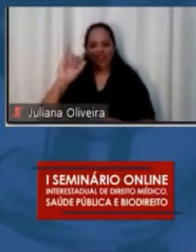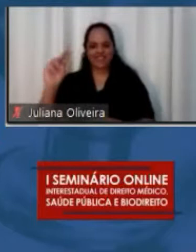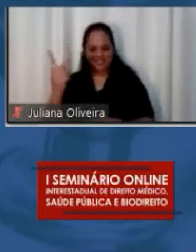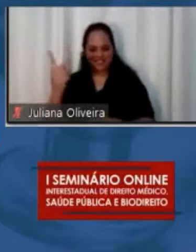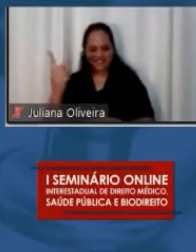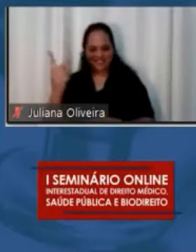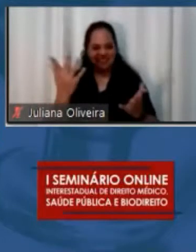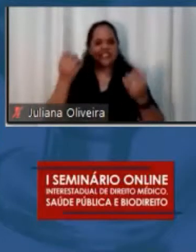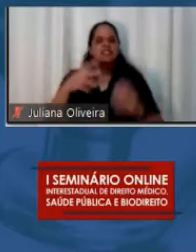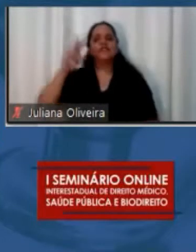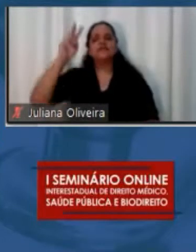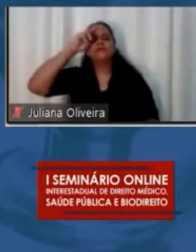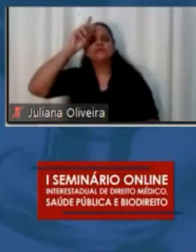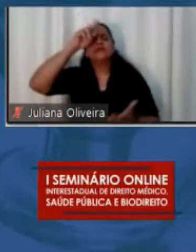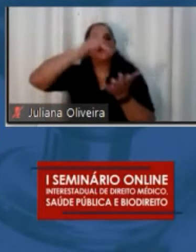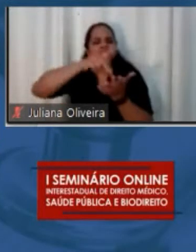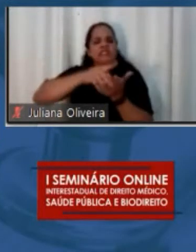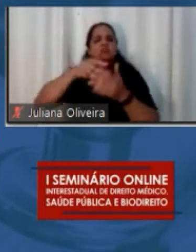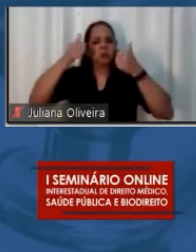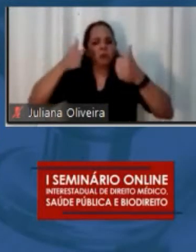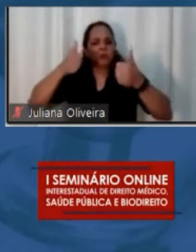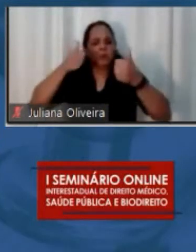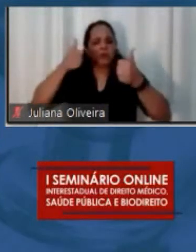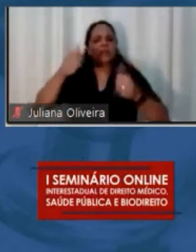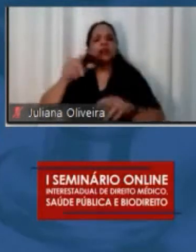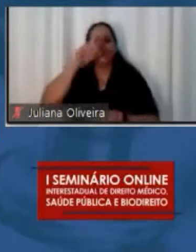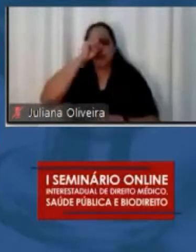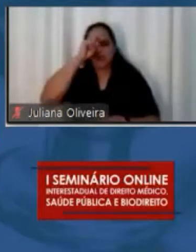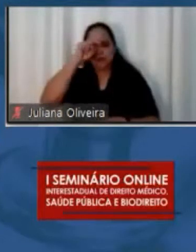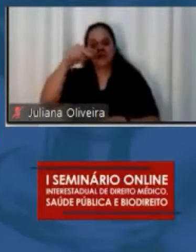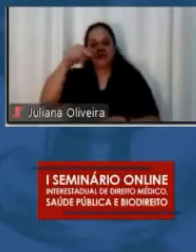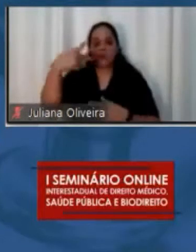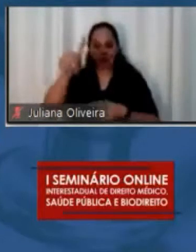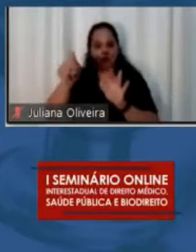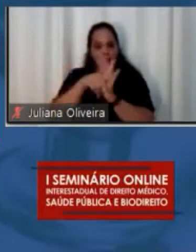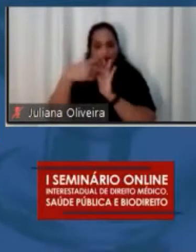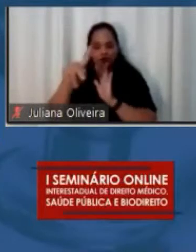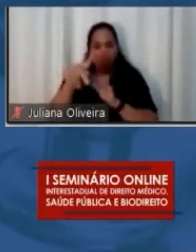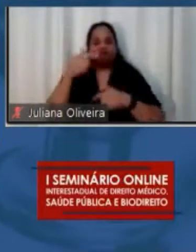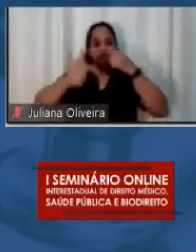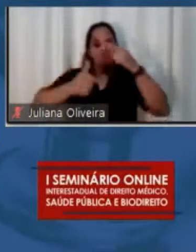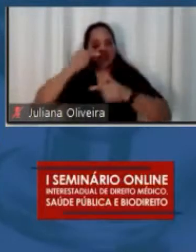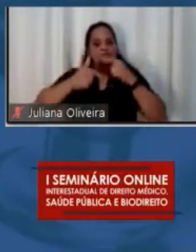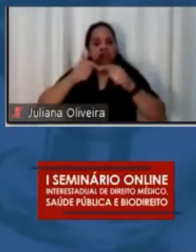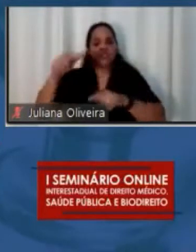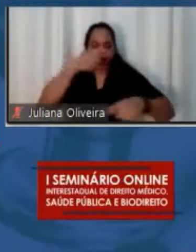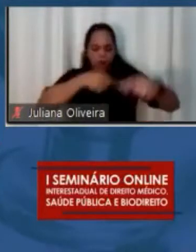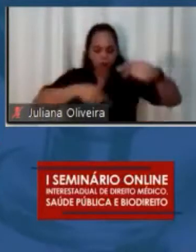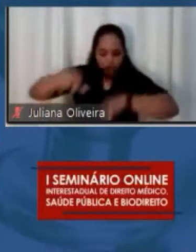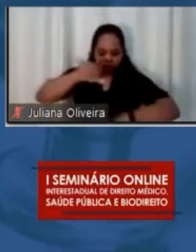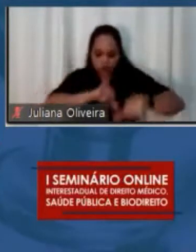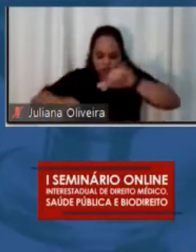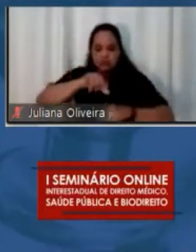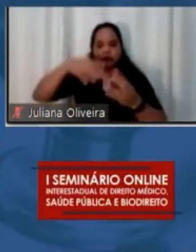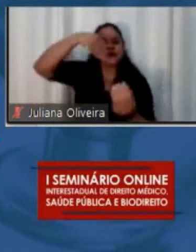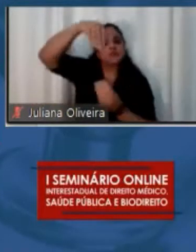muito positiva no Hospital Santa Isabel, onde nós temos um ambulatório de gerenciamento de sangue, um trabalho coordenado com